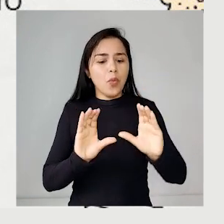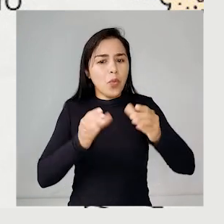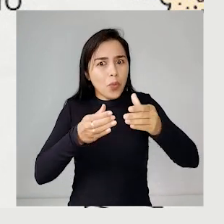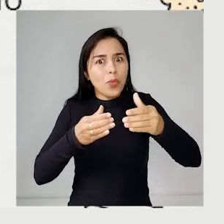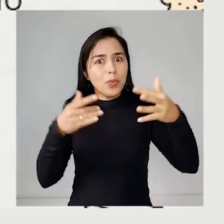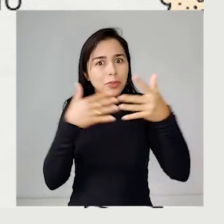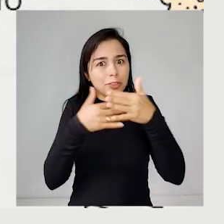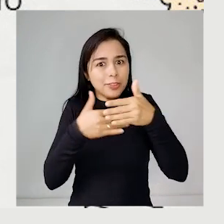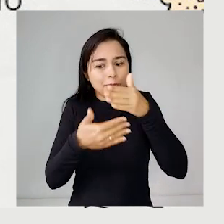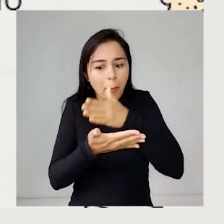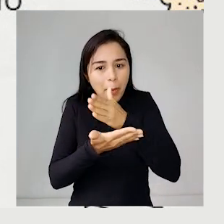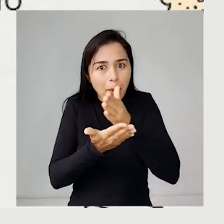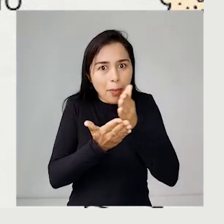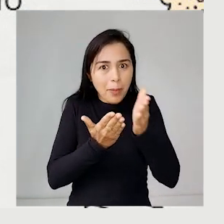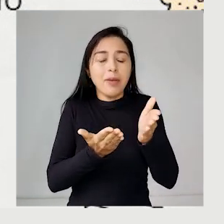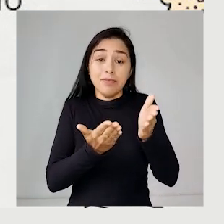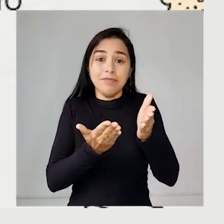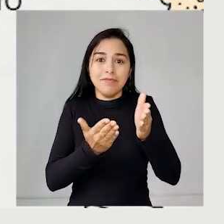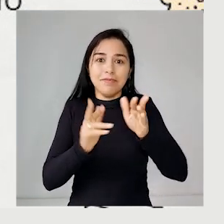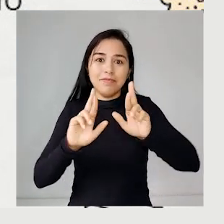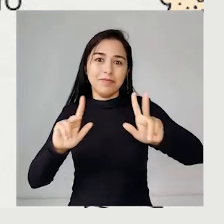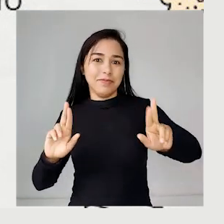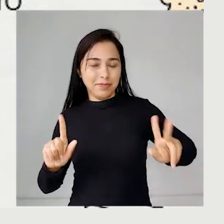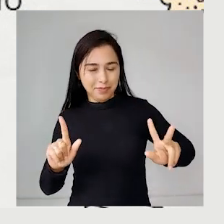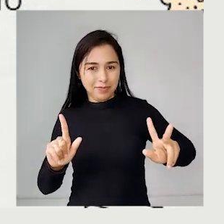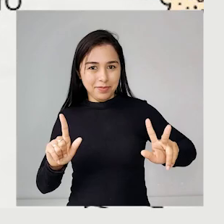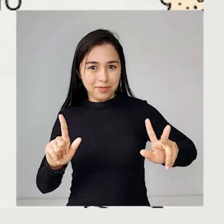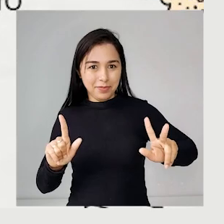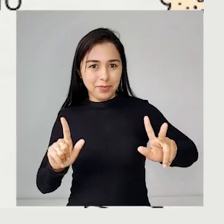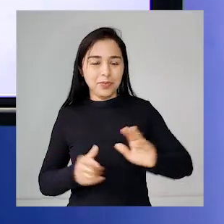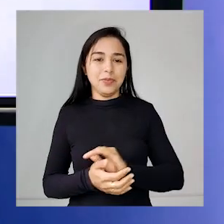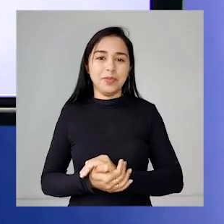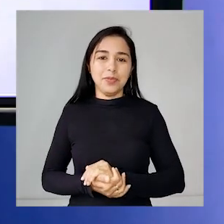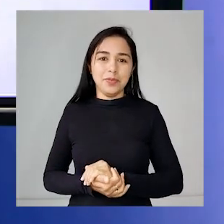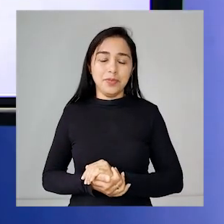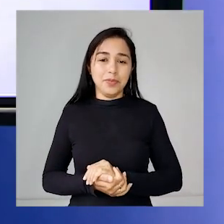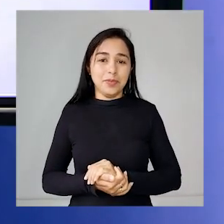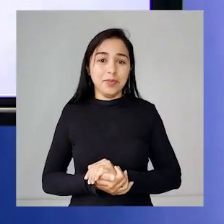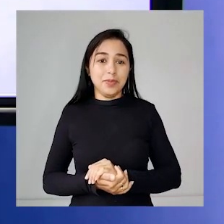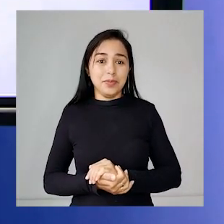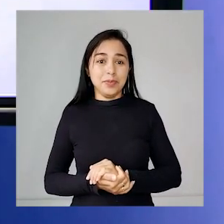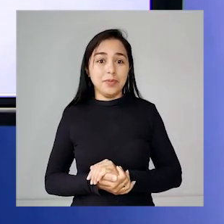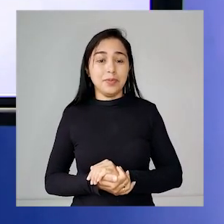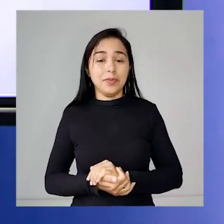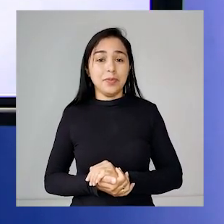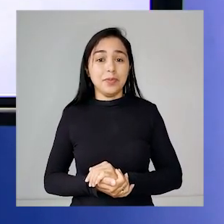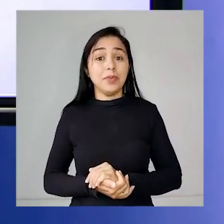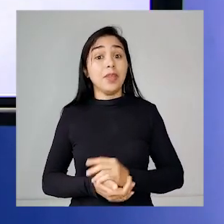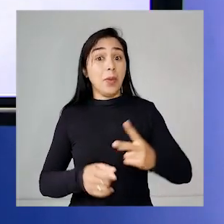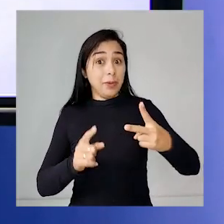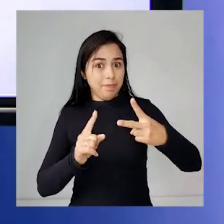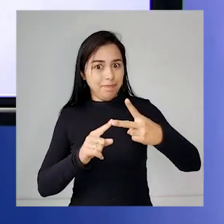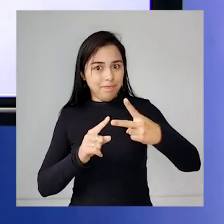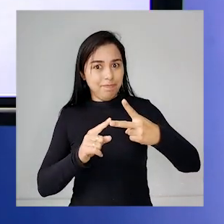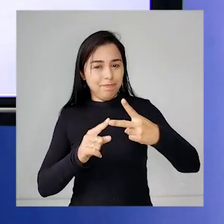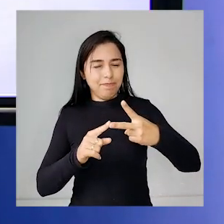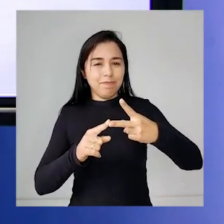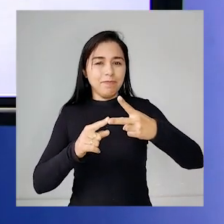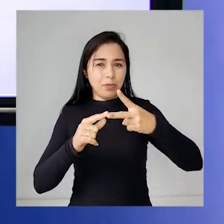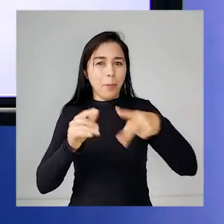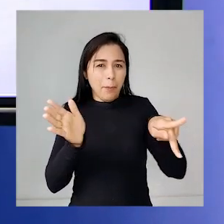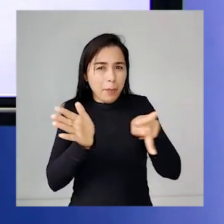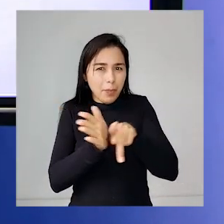se divide em tecidos completamente diferentes. O tecido conjuntivo propriamente